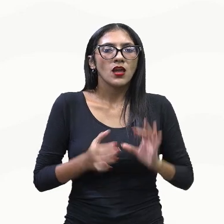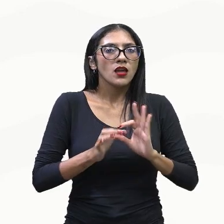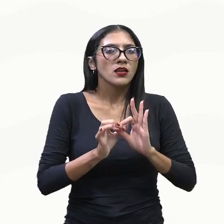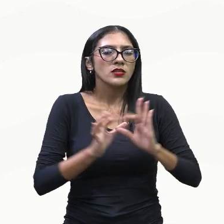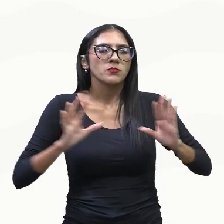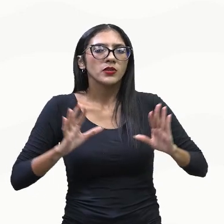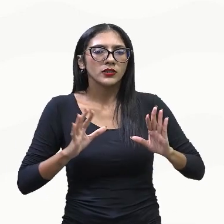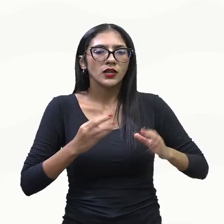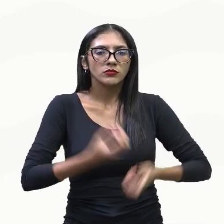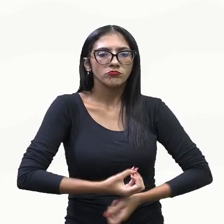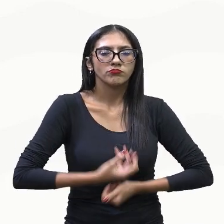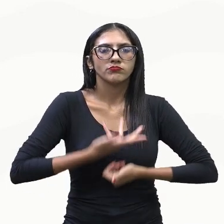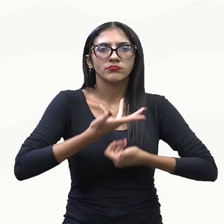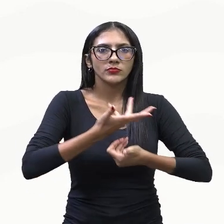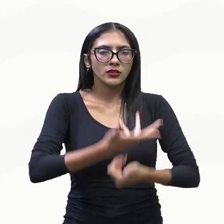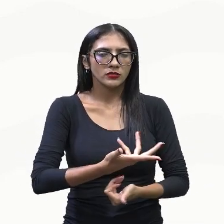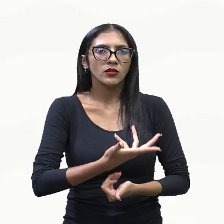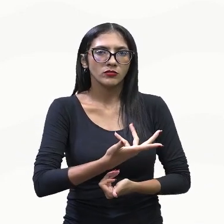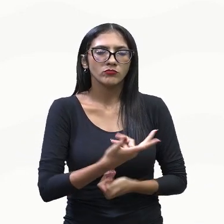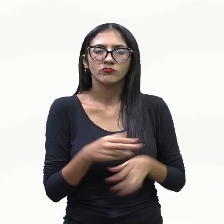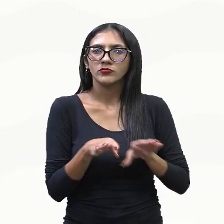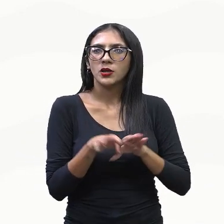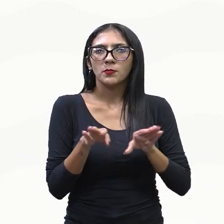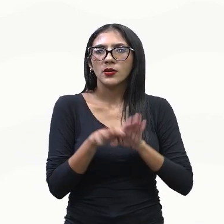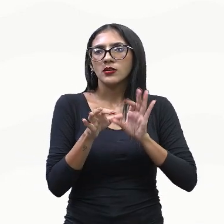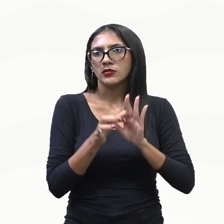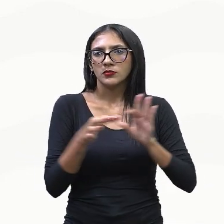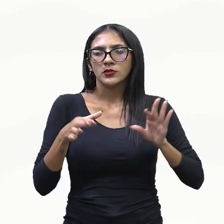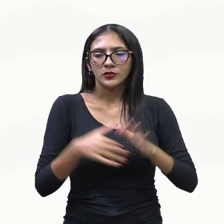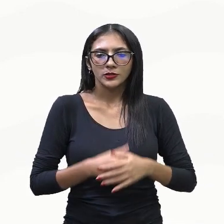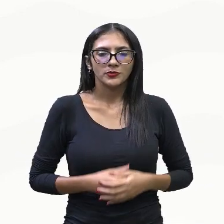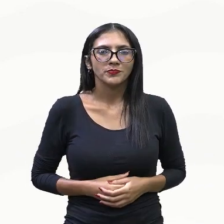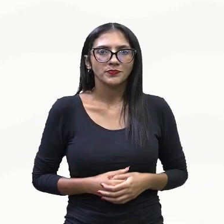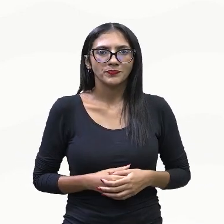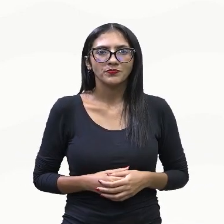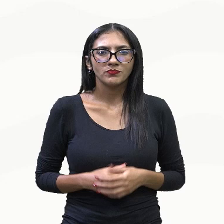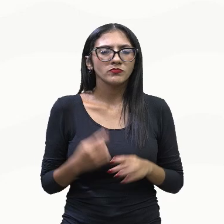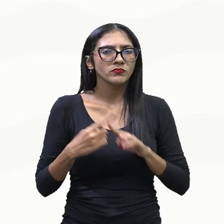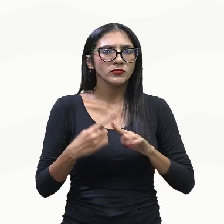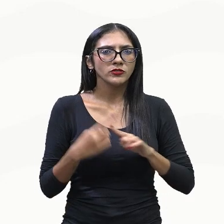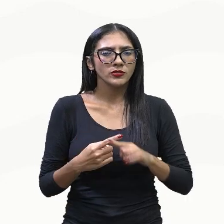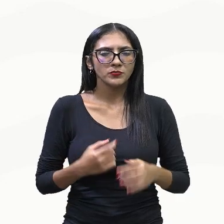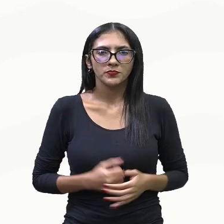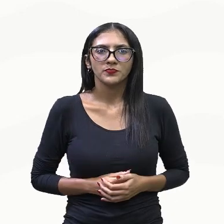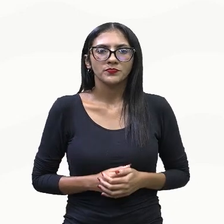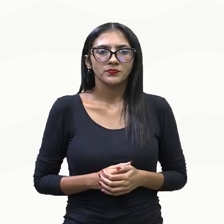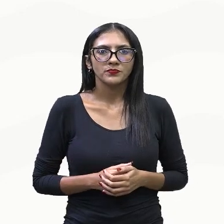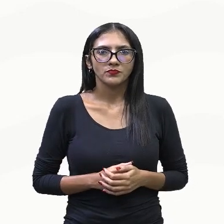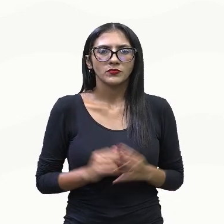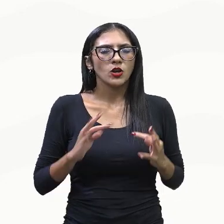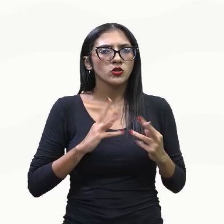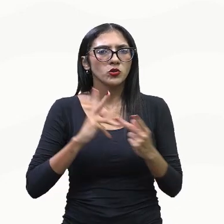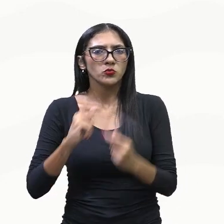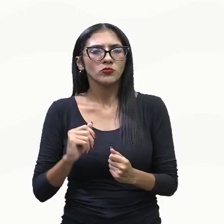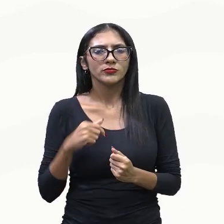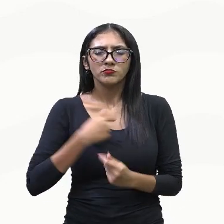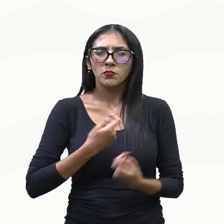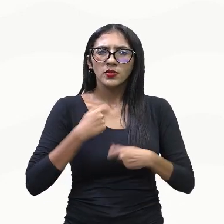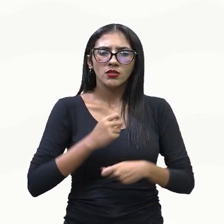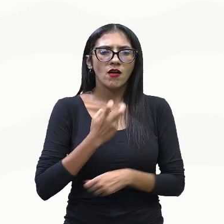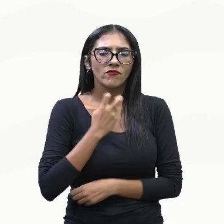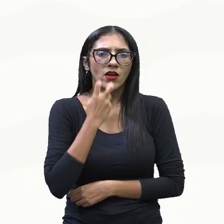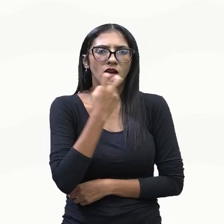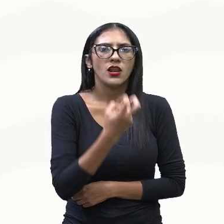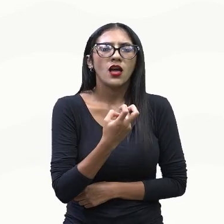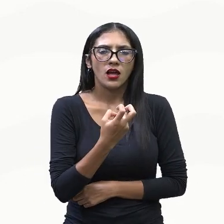expressão e manifestação. Por quê? Claro, todo mundo tem que chegar o momento, eu preciso falar e eu